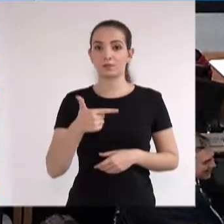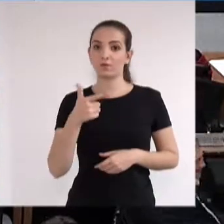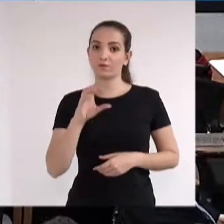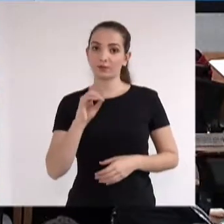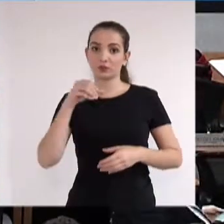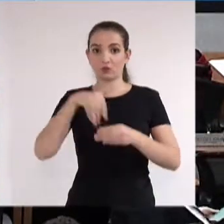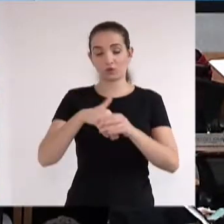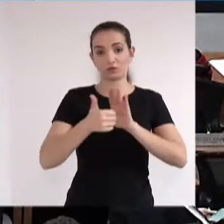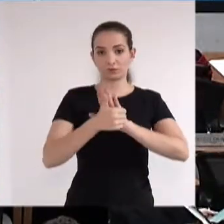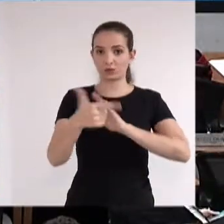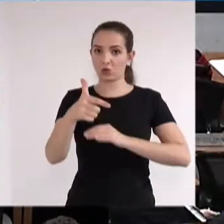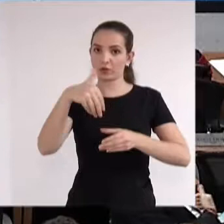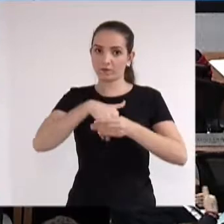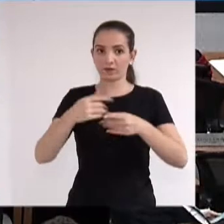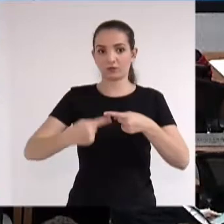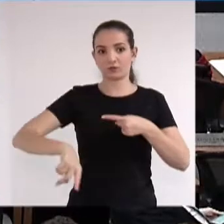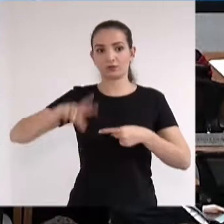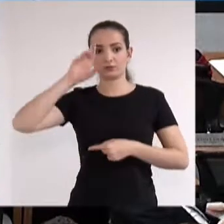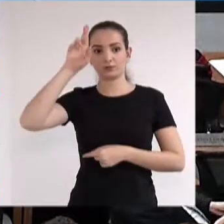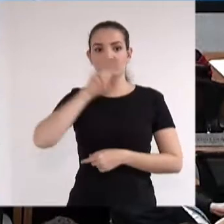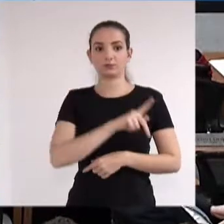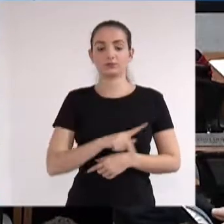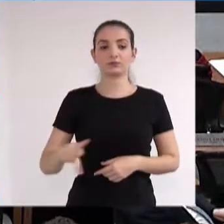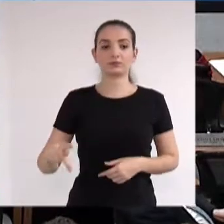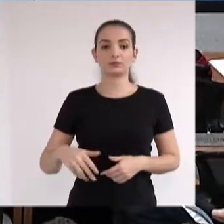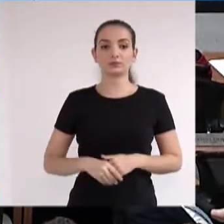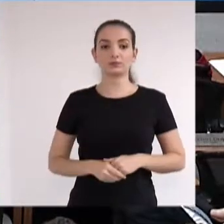Votos favoráveis, nenhum voto contrário, senhor presidente.